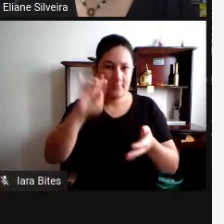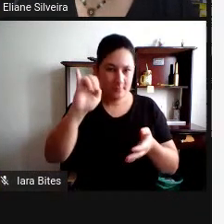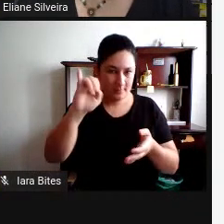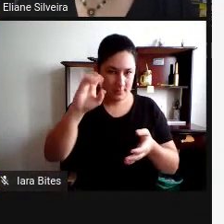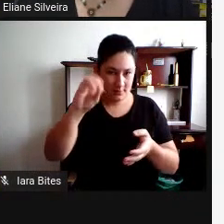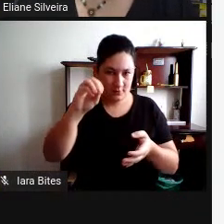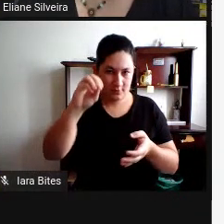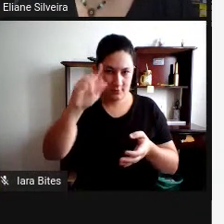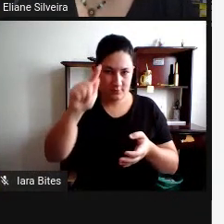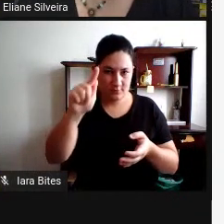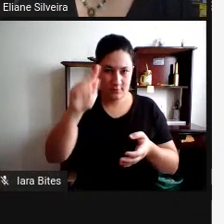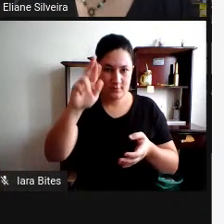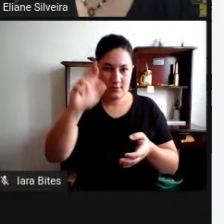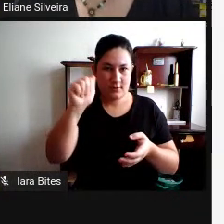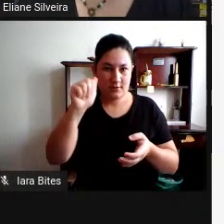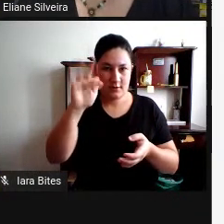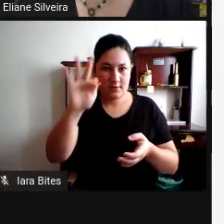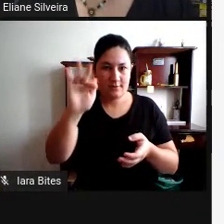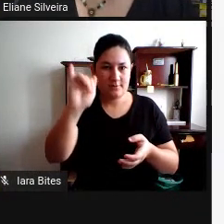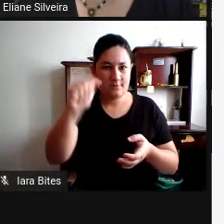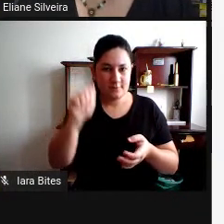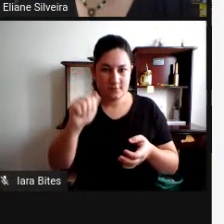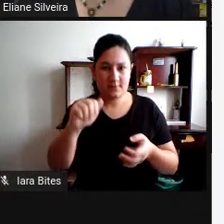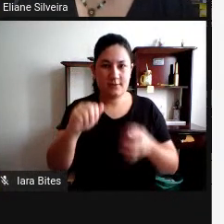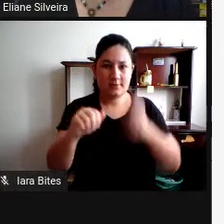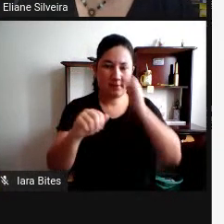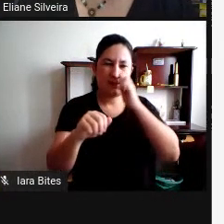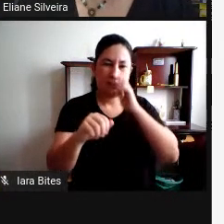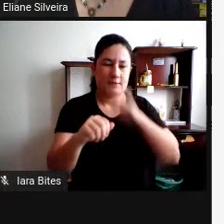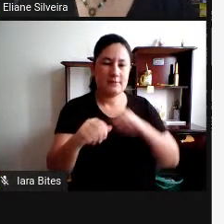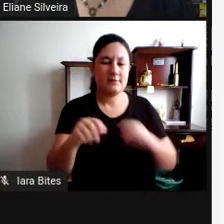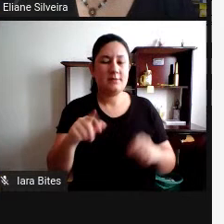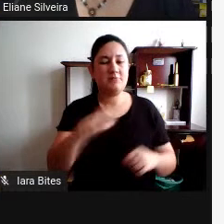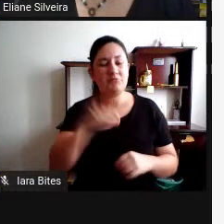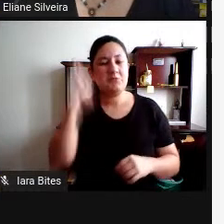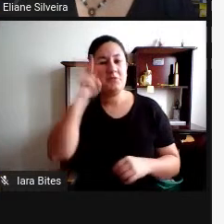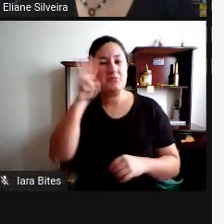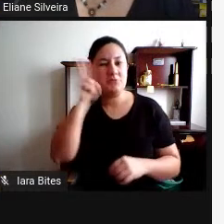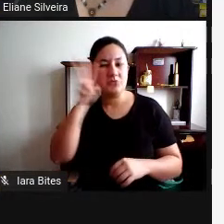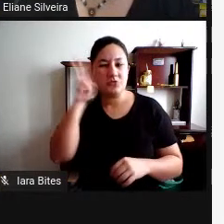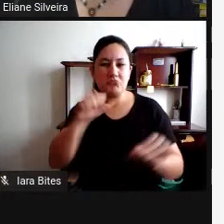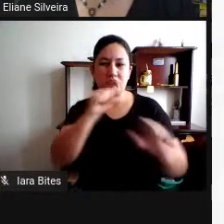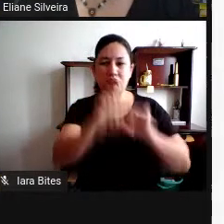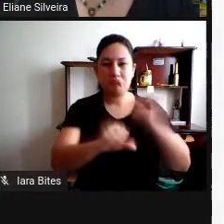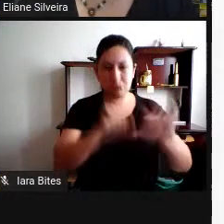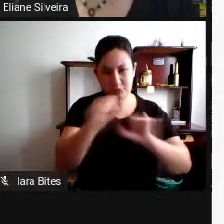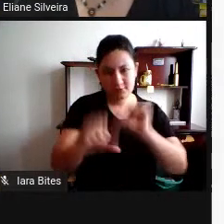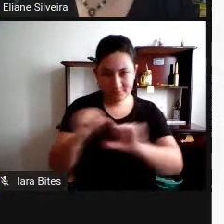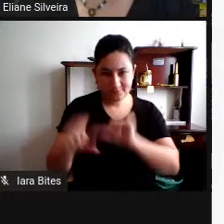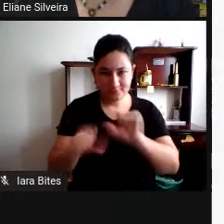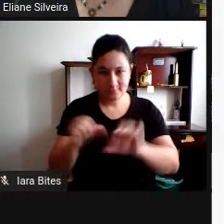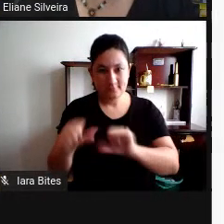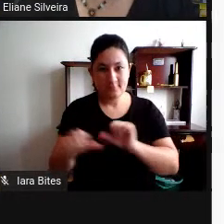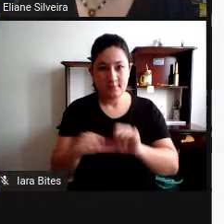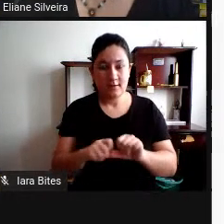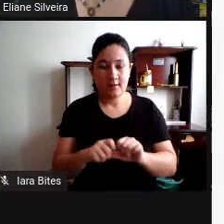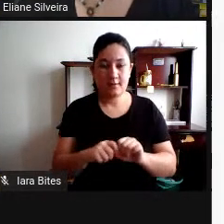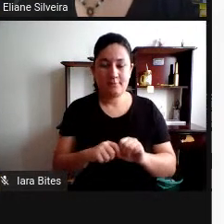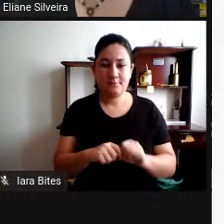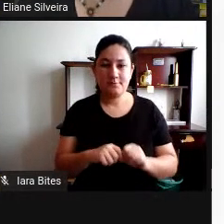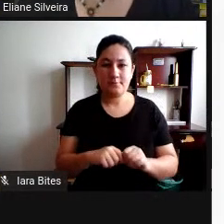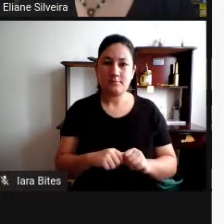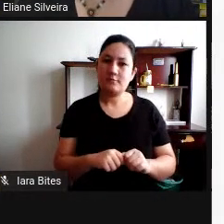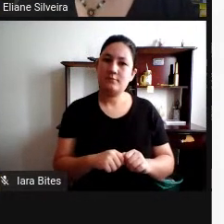eventos e menção a lugares que podem ser historicamente apurados a tal ponto que biógrafos e críticos de Joyce